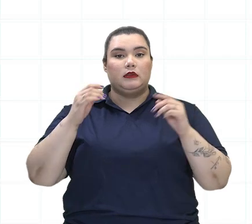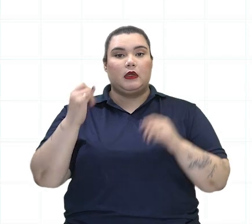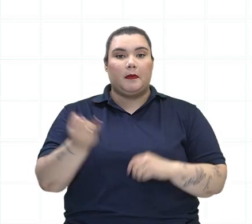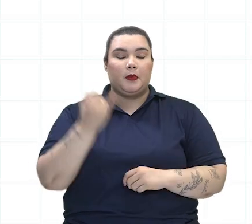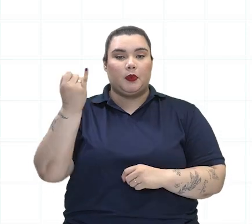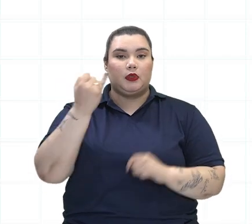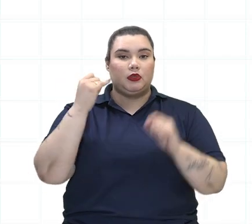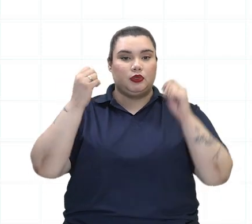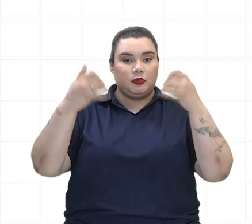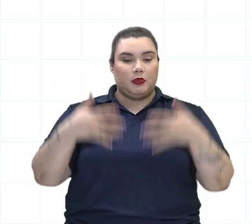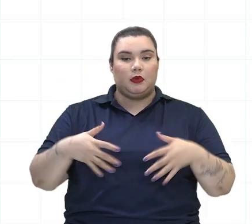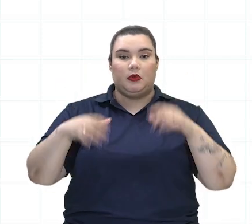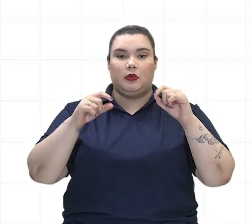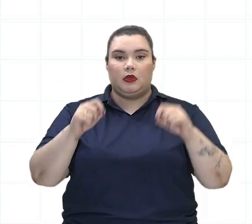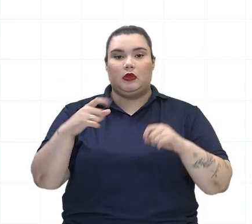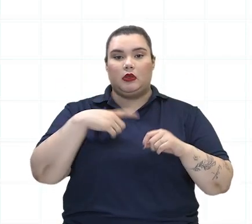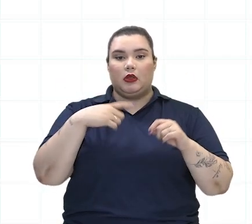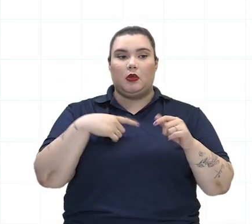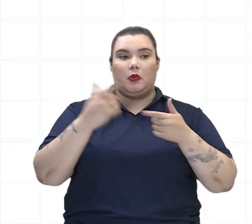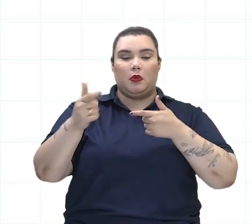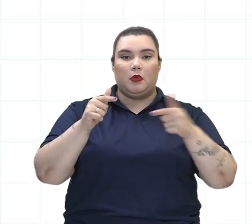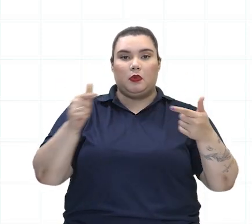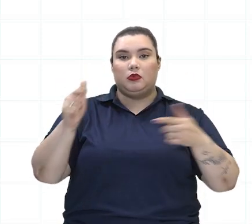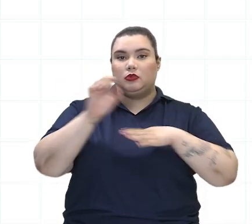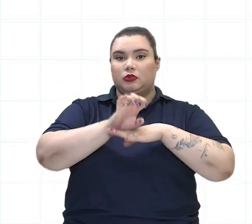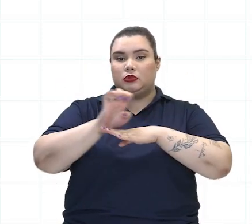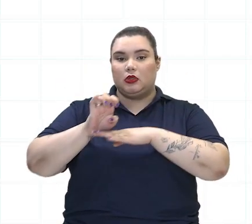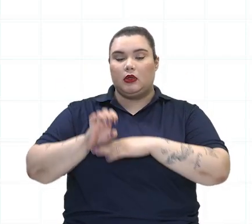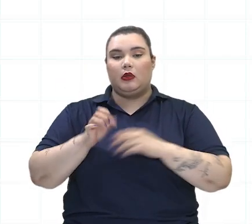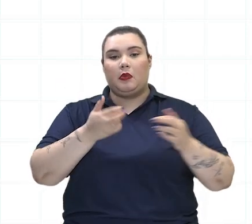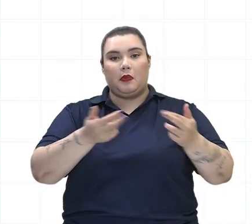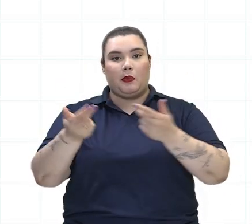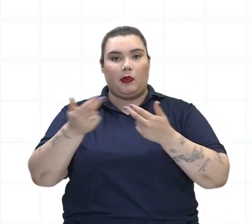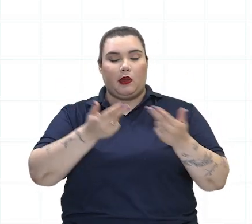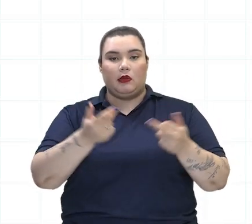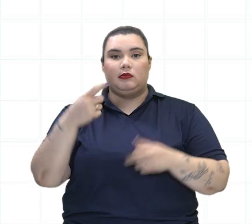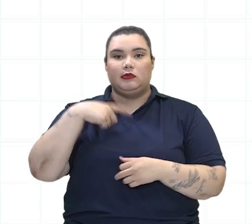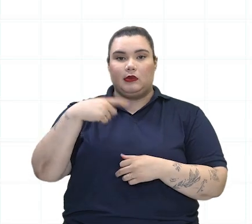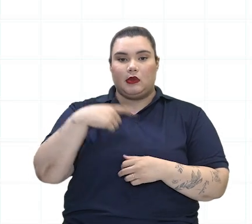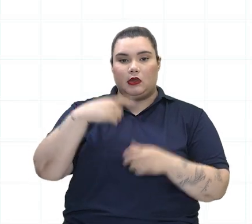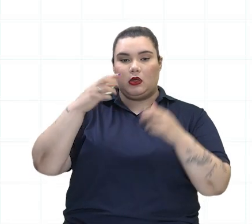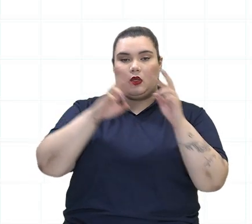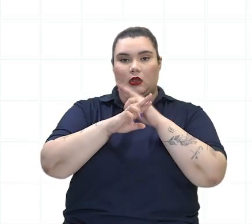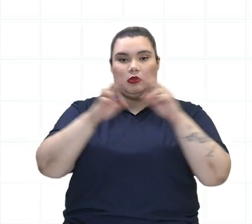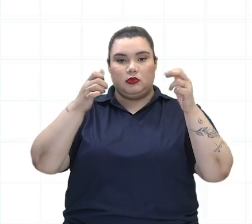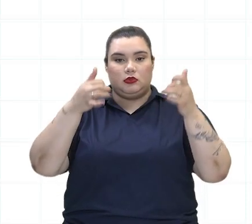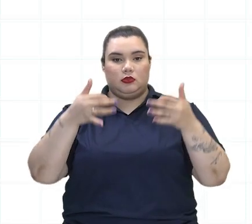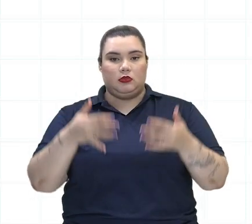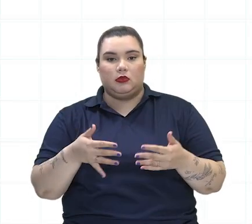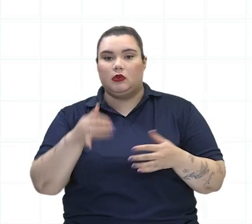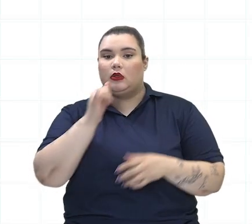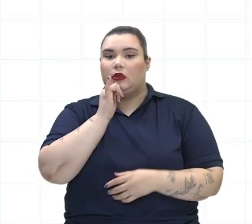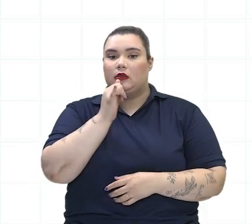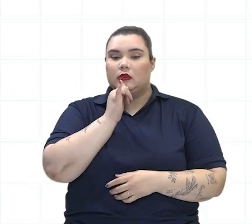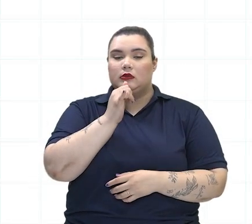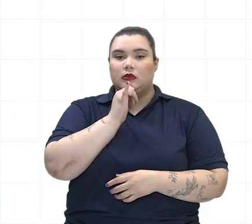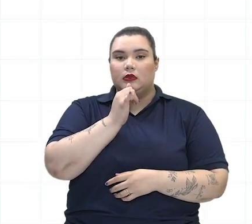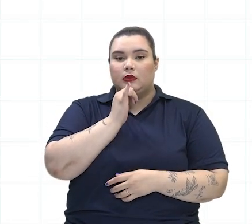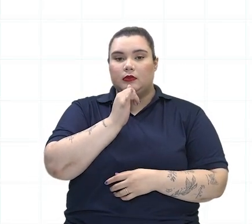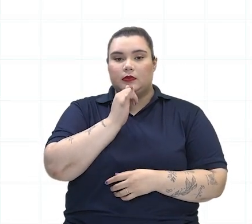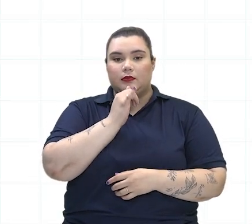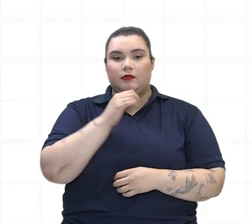Existem outros estados, né, que vão ter a mesma correspondência, no caso do DETER, que